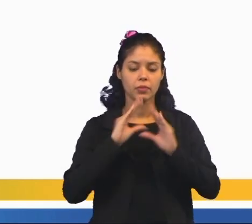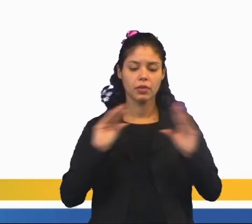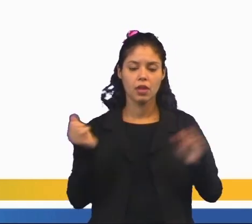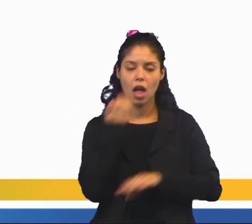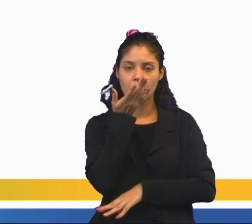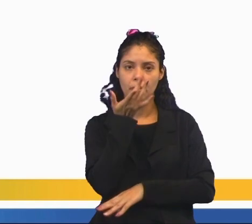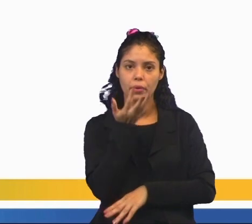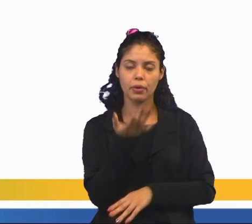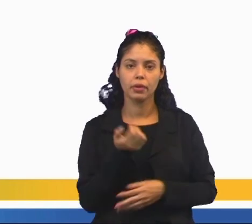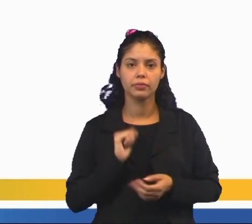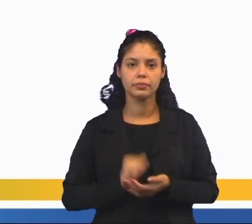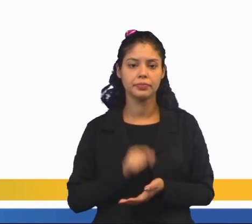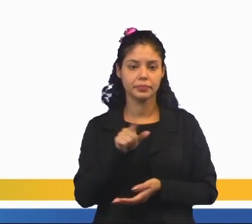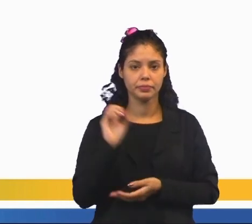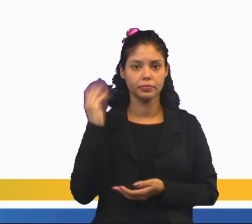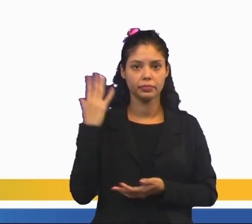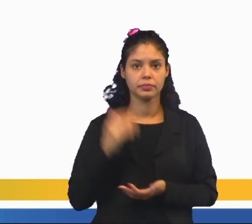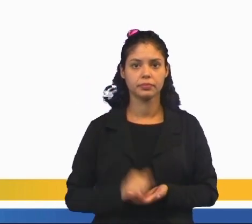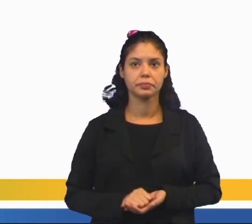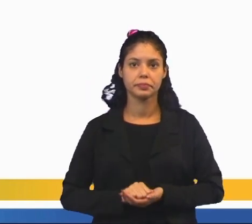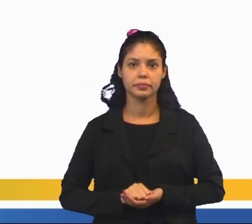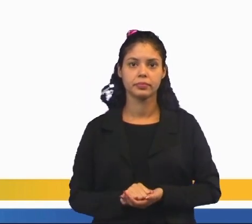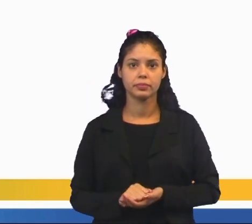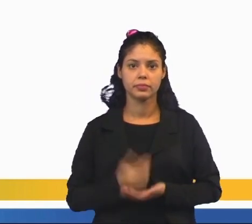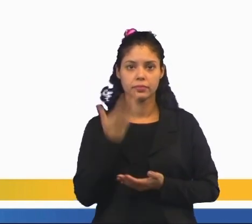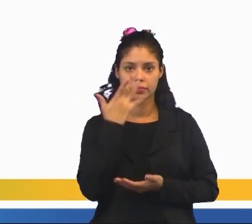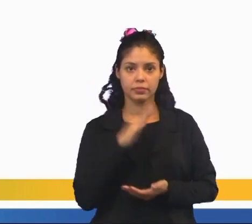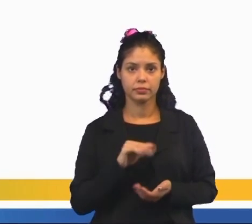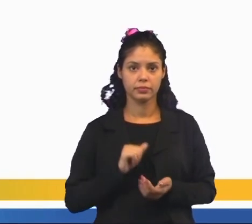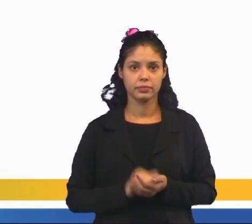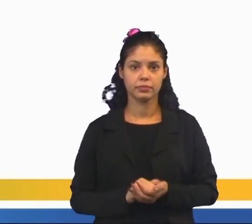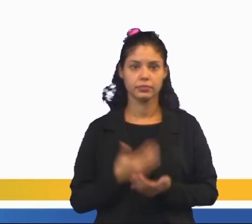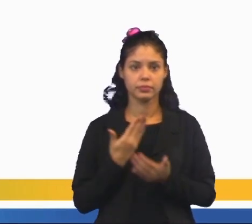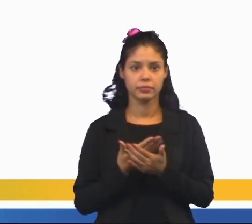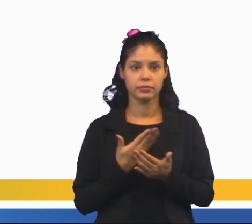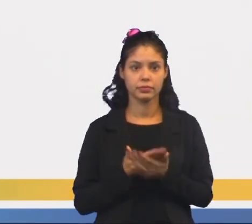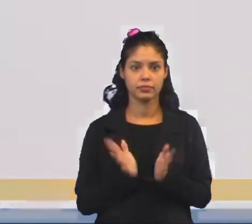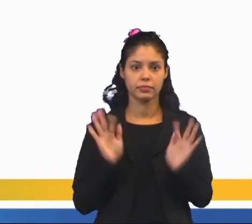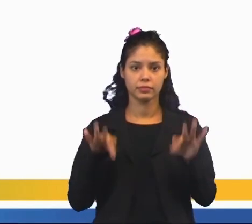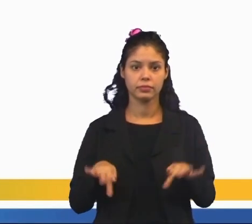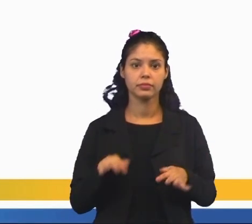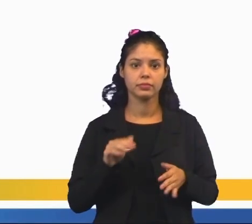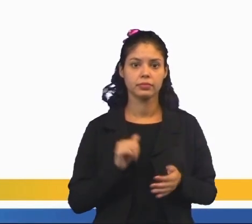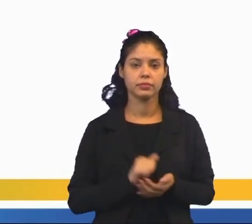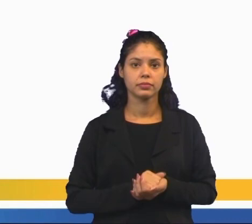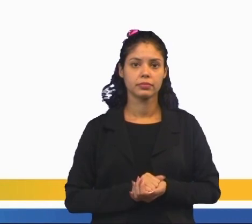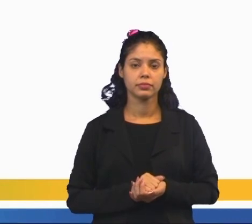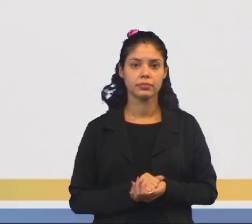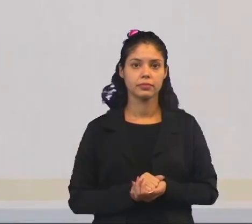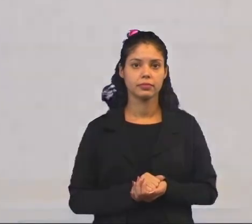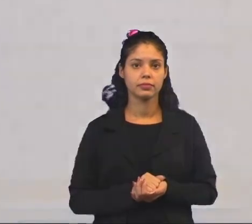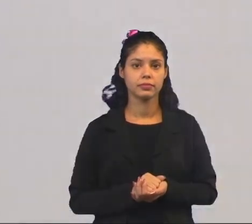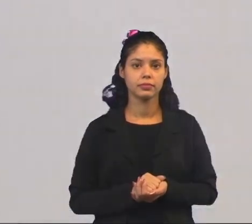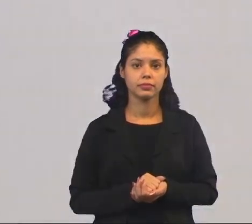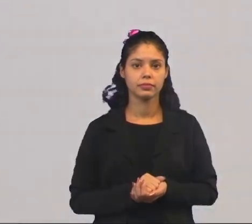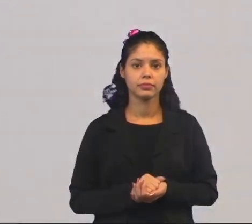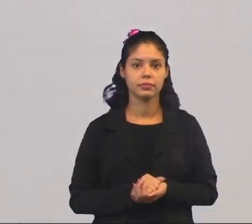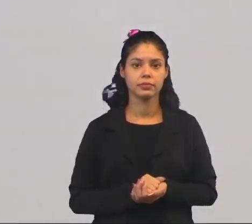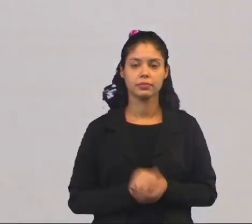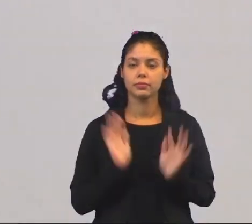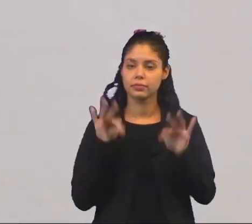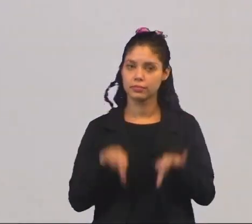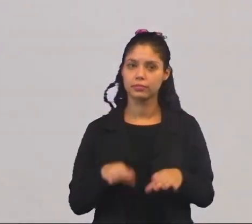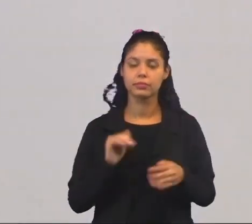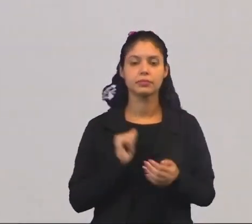massas, farinha, nesse caso aí. Então, crianças, nós finalizamos por aqui. Nós